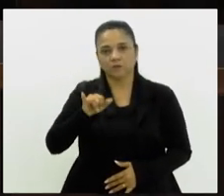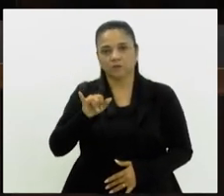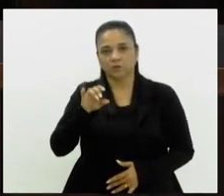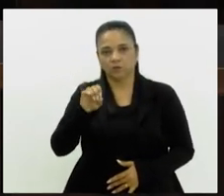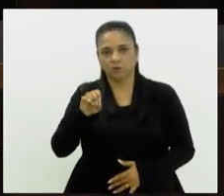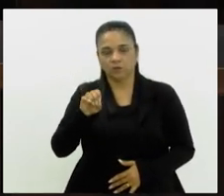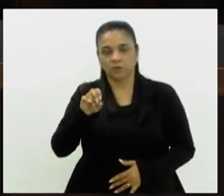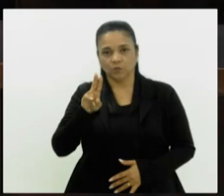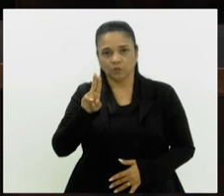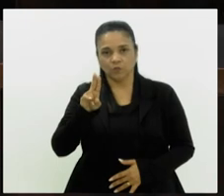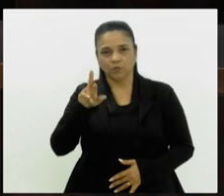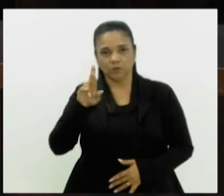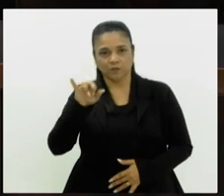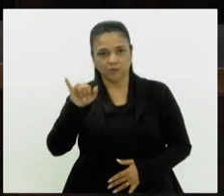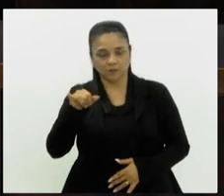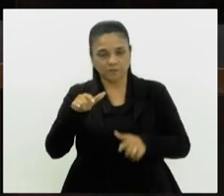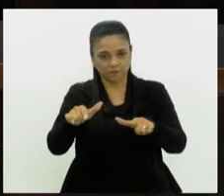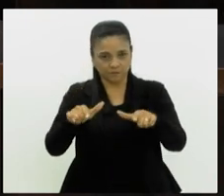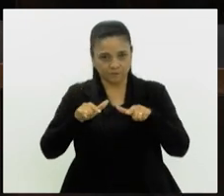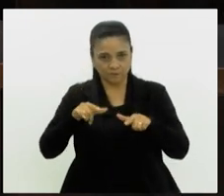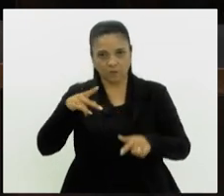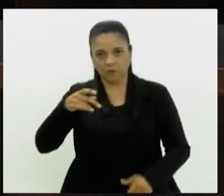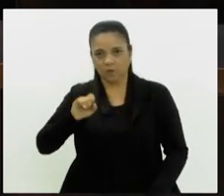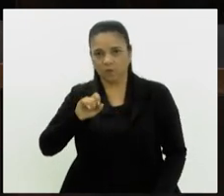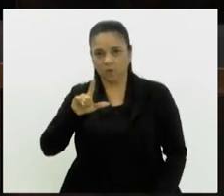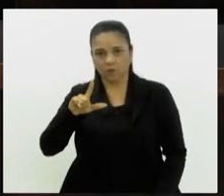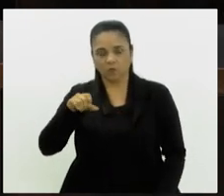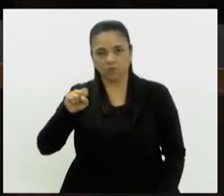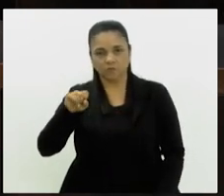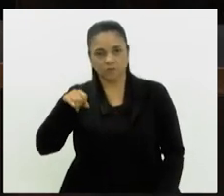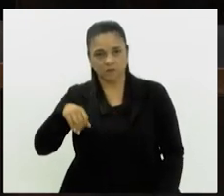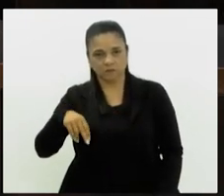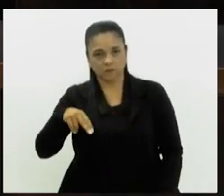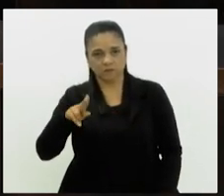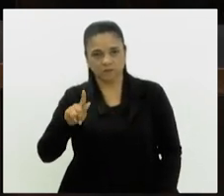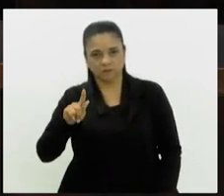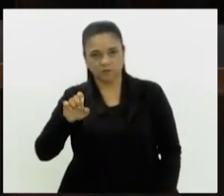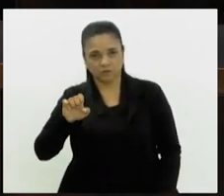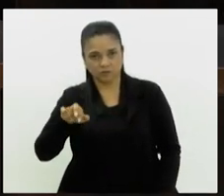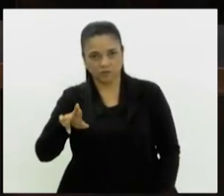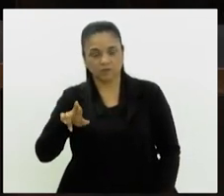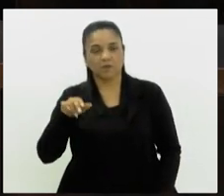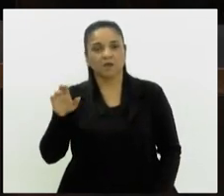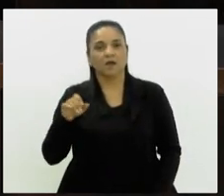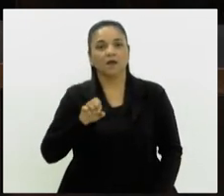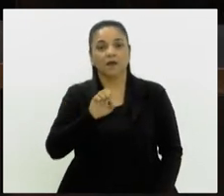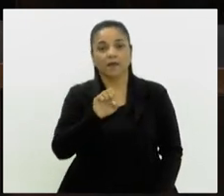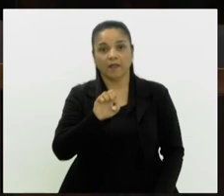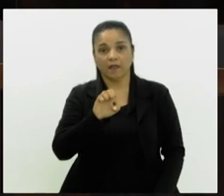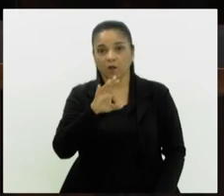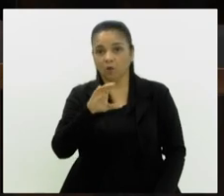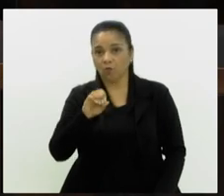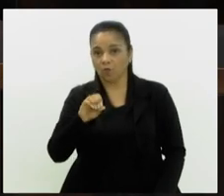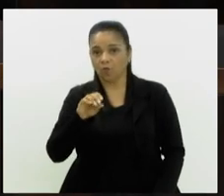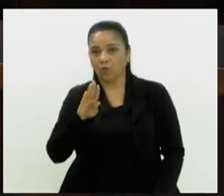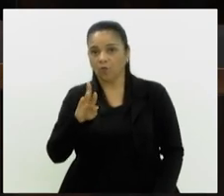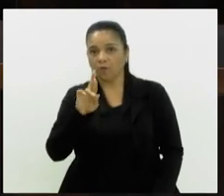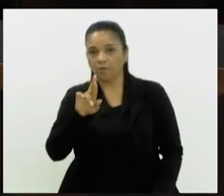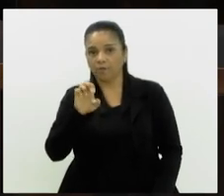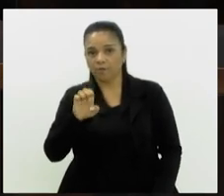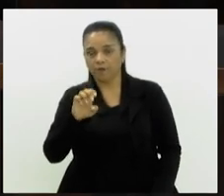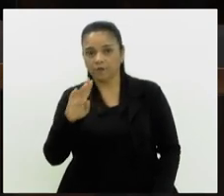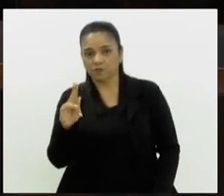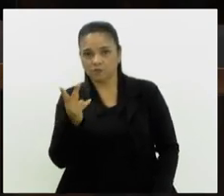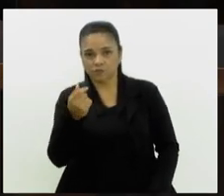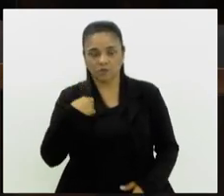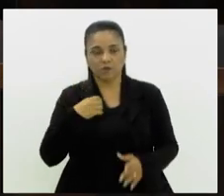que concede o diploma Paul Singer a Eco Brechó, pendente de pareceres das Comissão